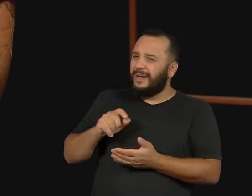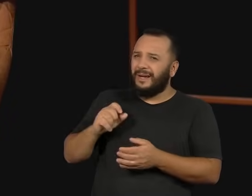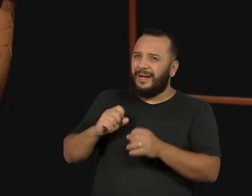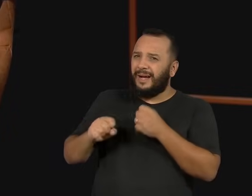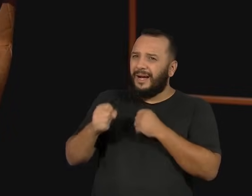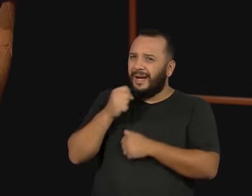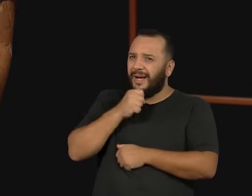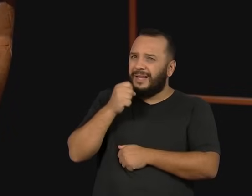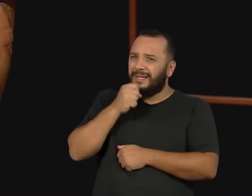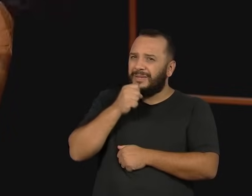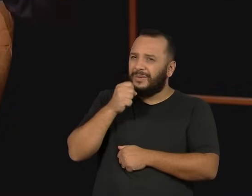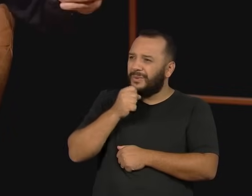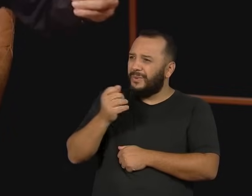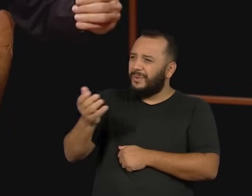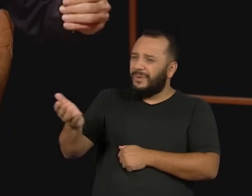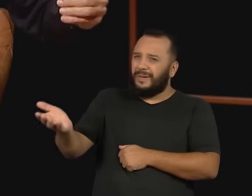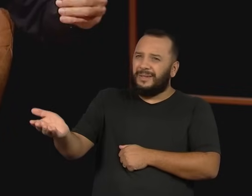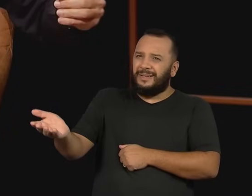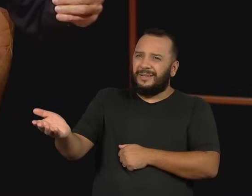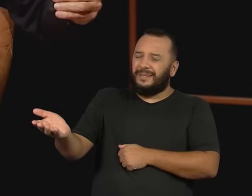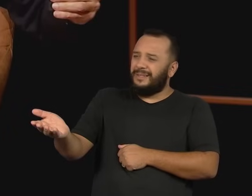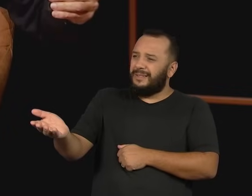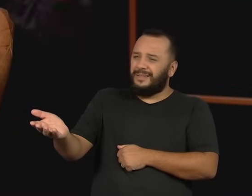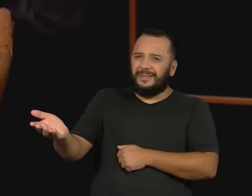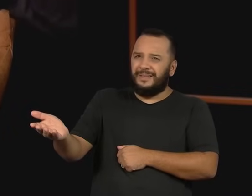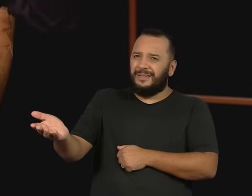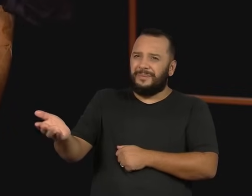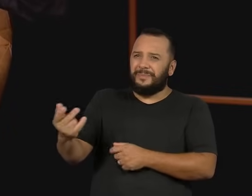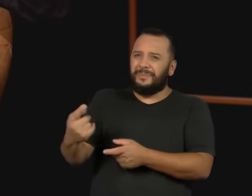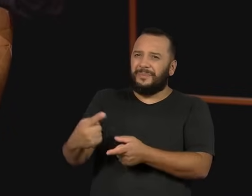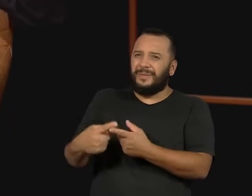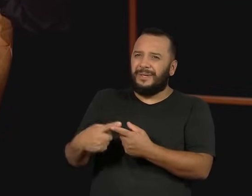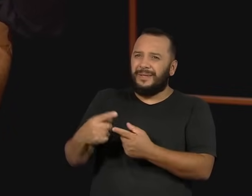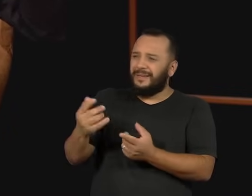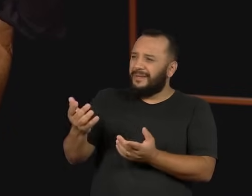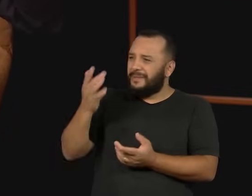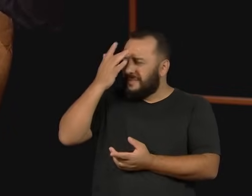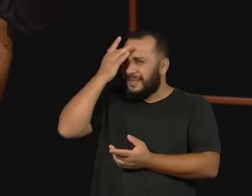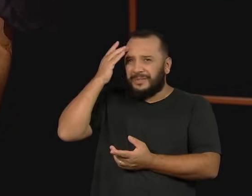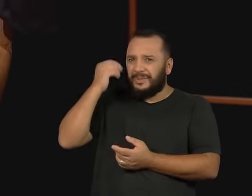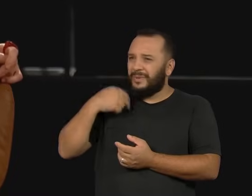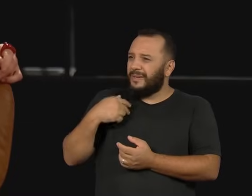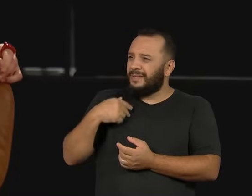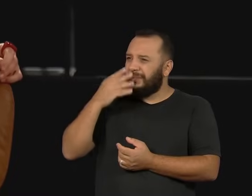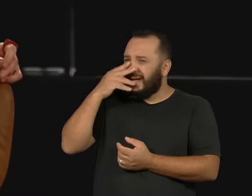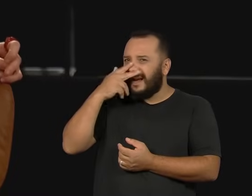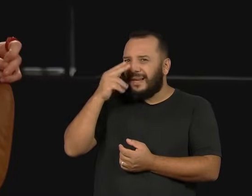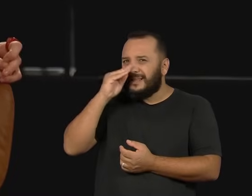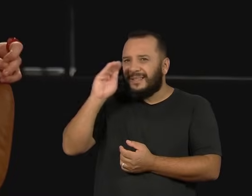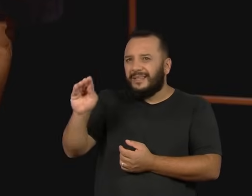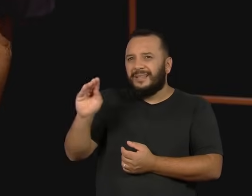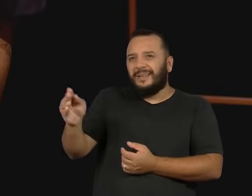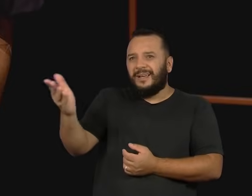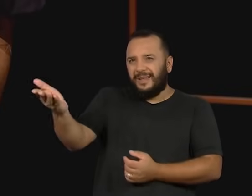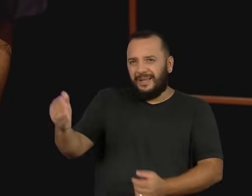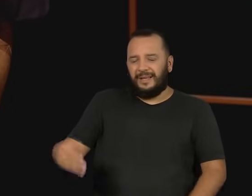uma cantora do Museu do Samba. Né? Como é que ninguém está entendendo isto? Né? Aí quando eu tive uma